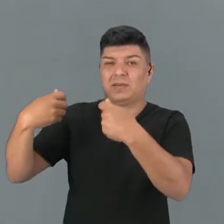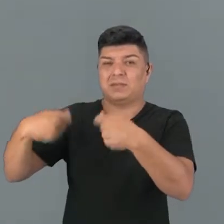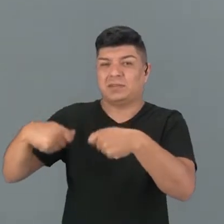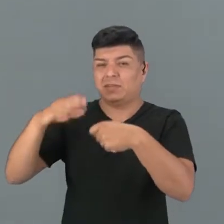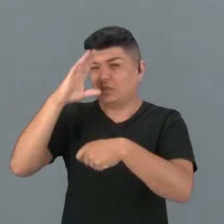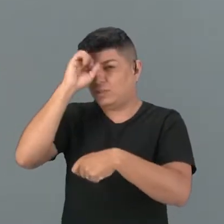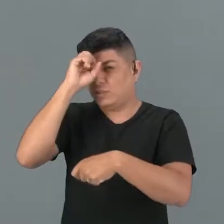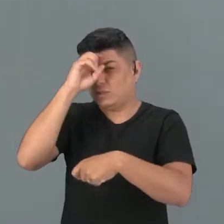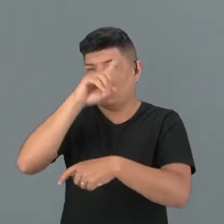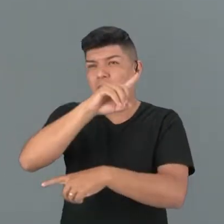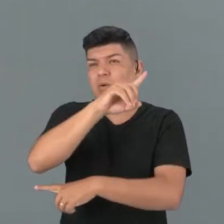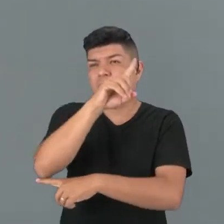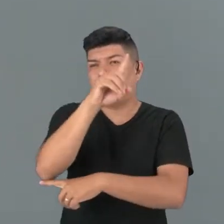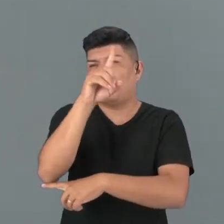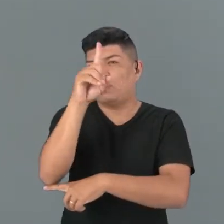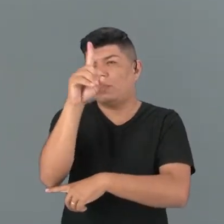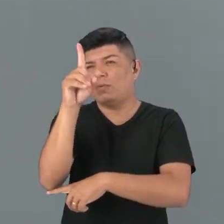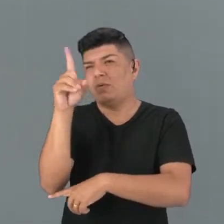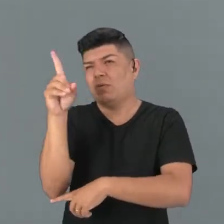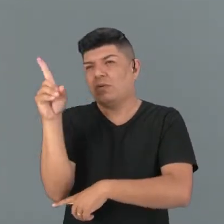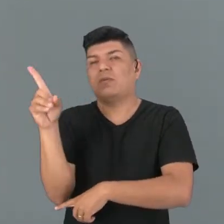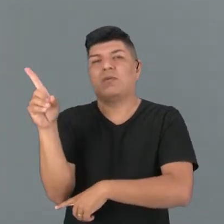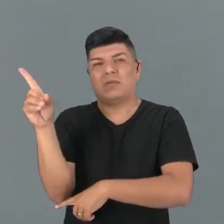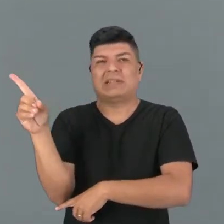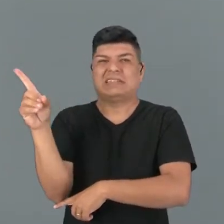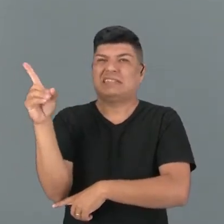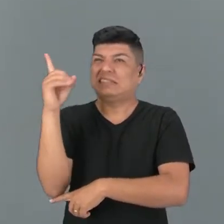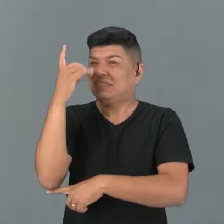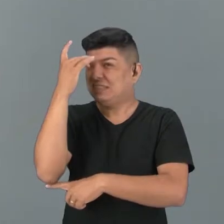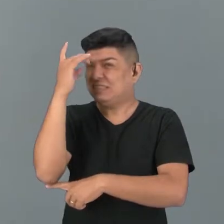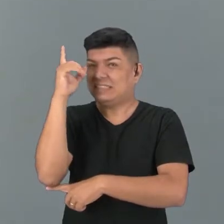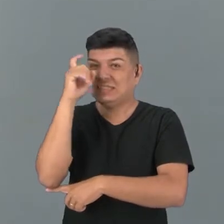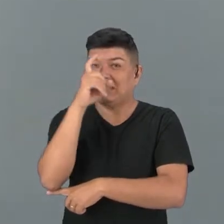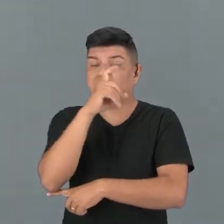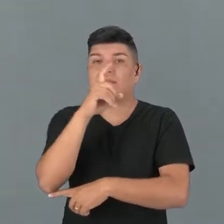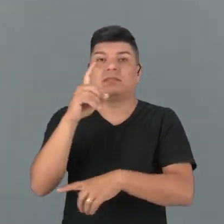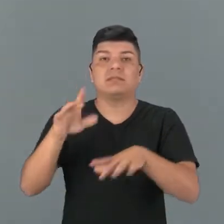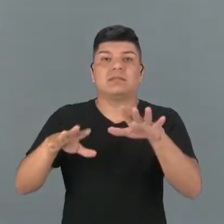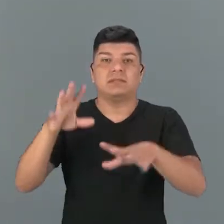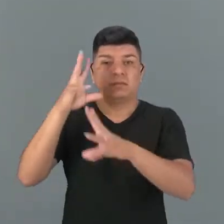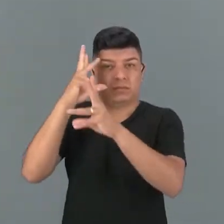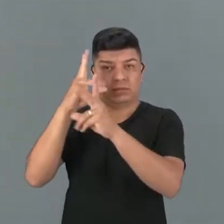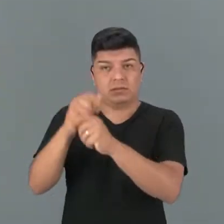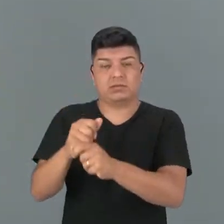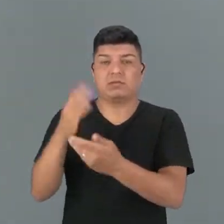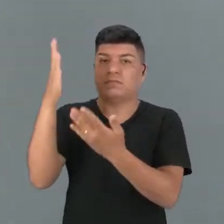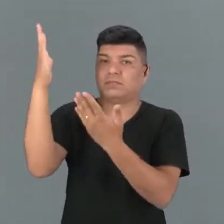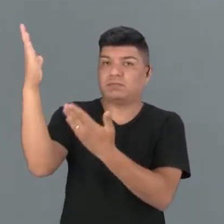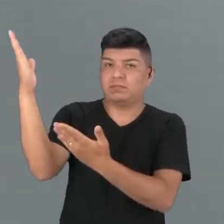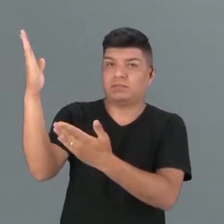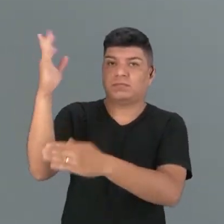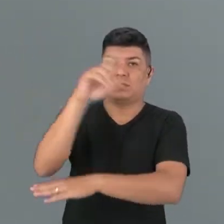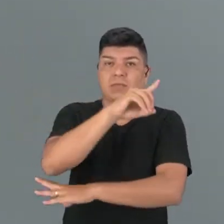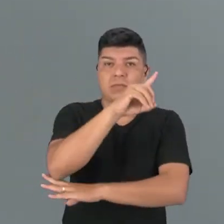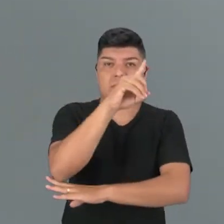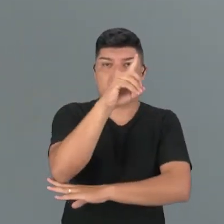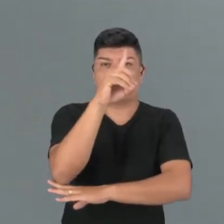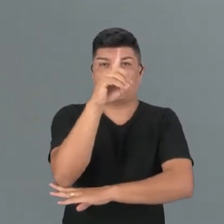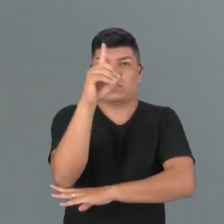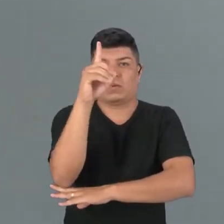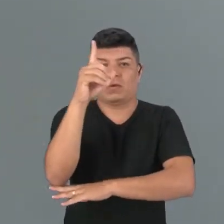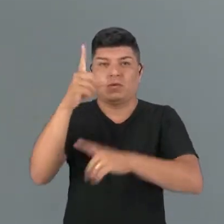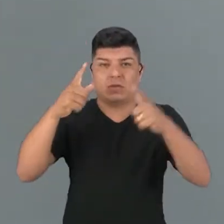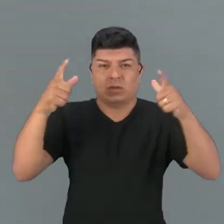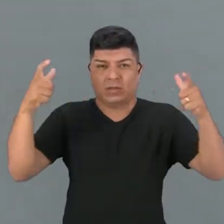daqueles ponteiros, o que cada um faz. E vamos só relembrar aqui, ó. O ponteiro